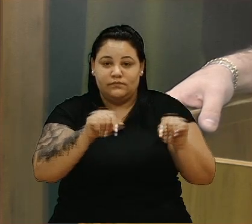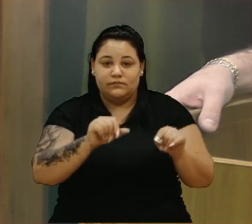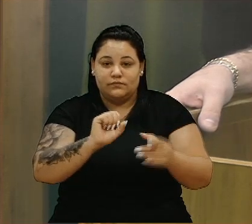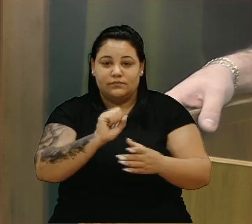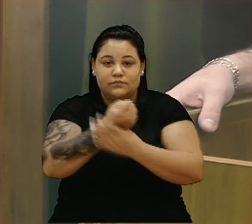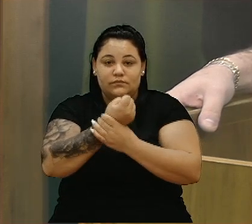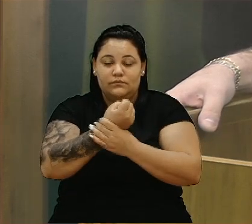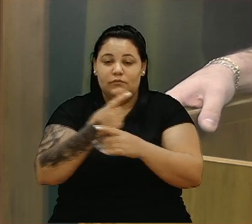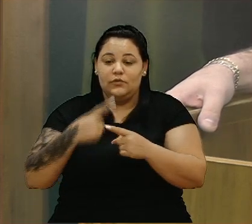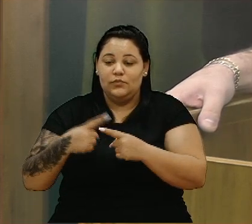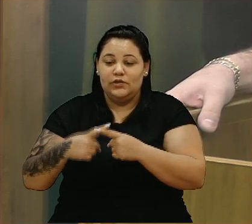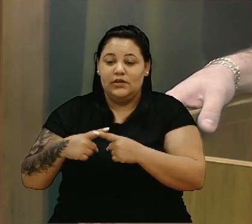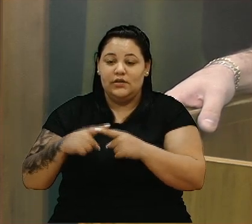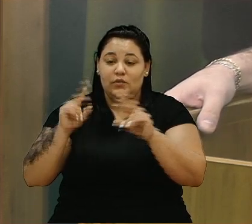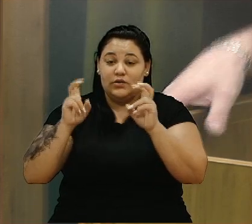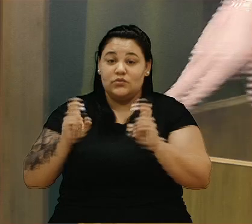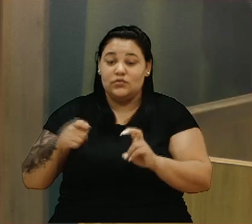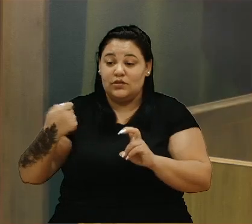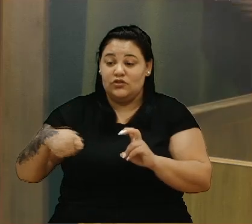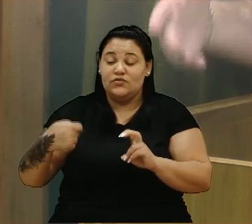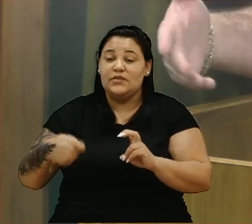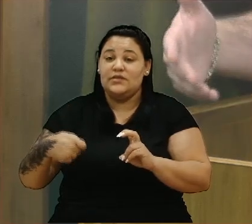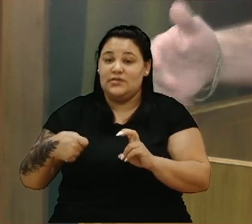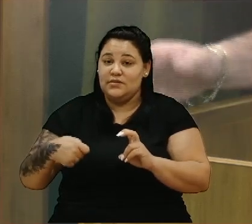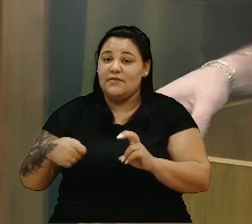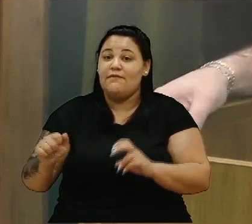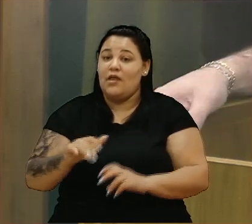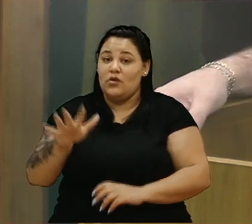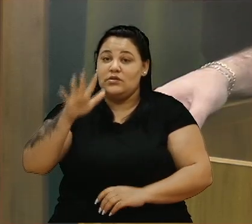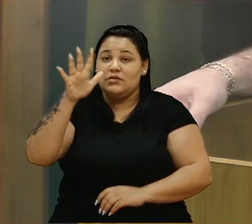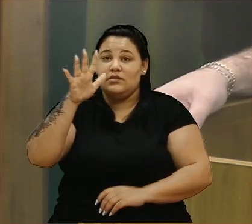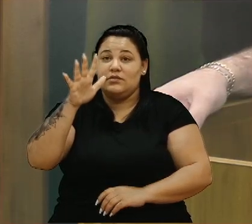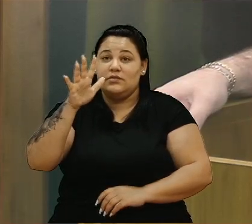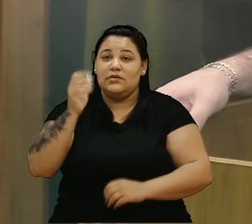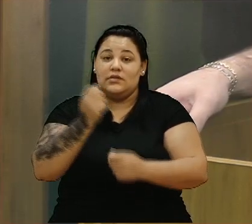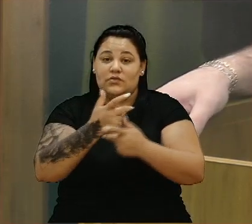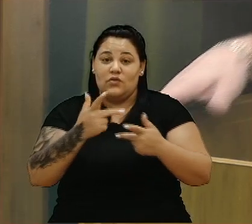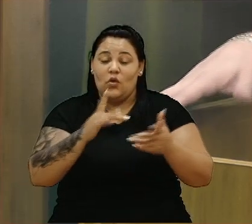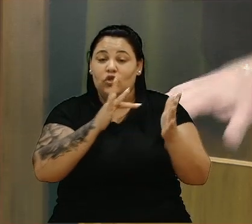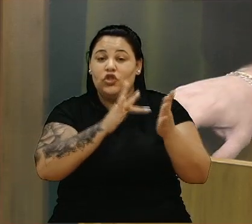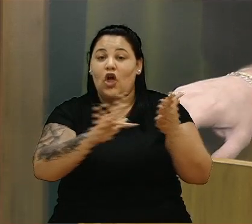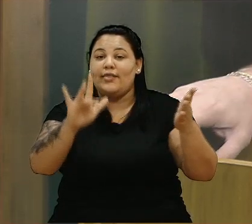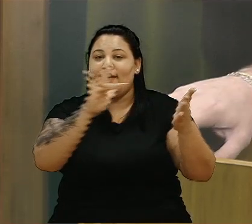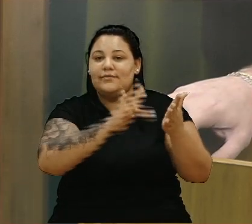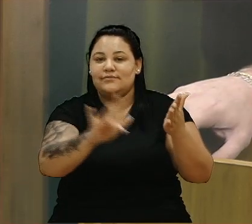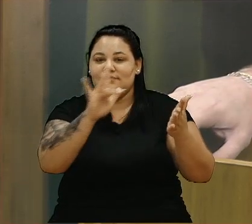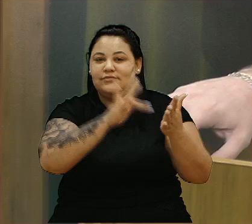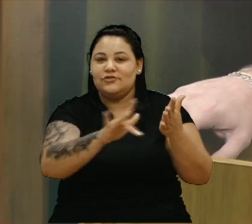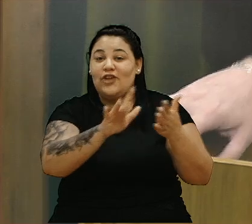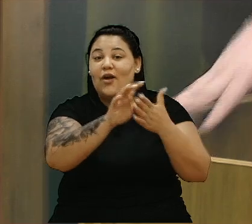que a gente tem que enaltecer bastante, e esses totens de monitoramento a gente tem que, sim,